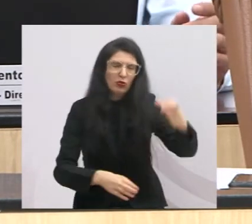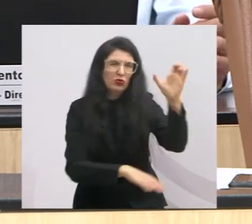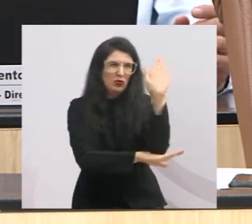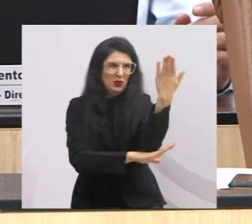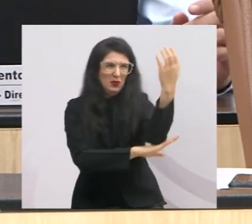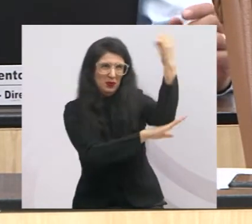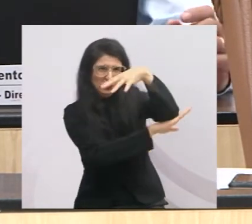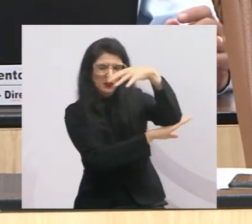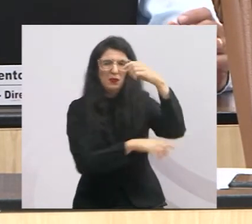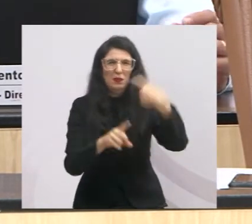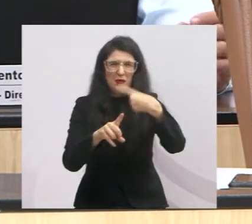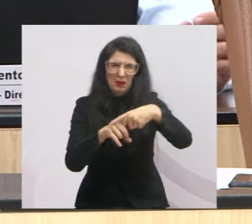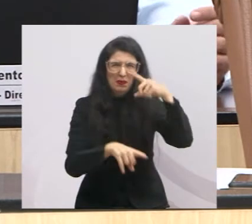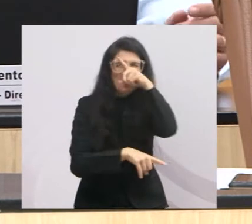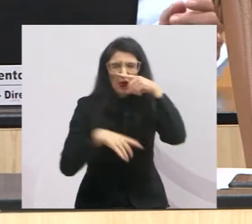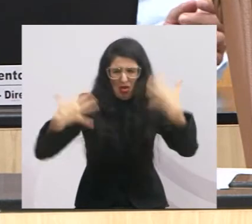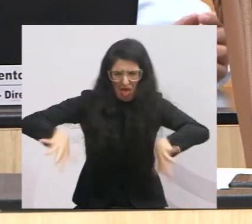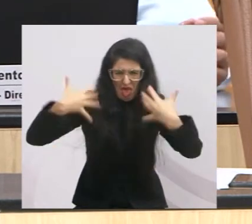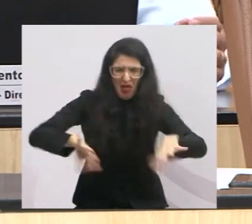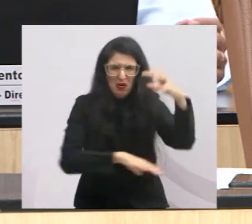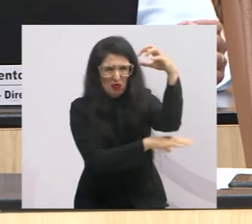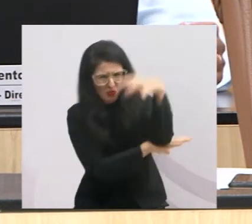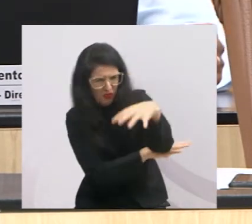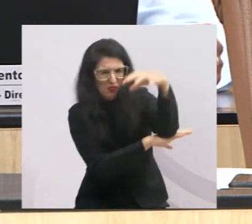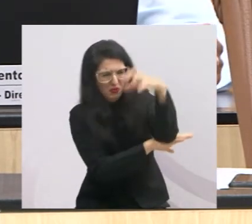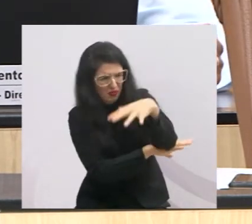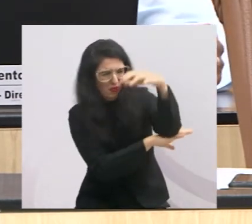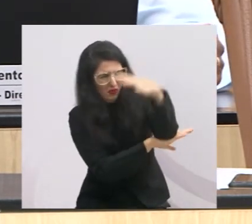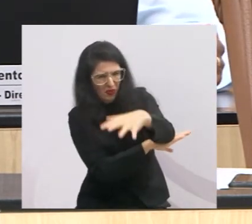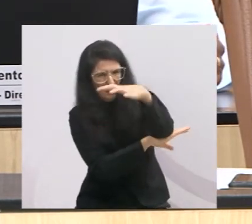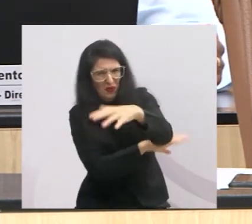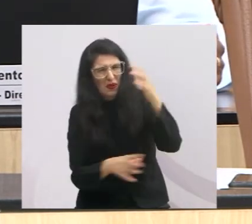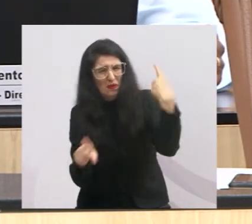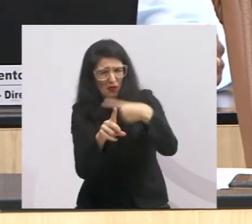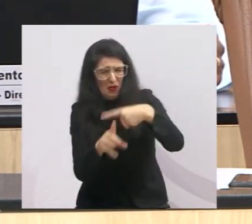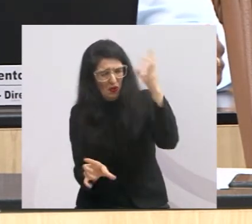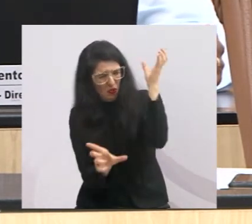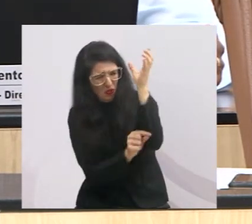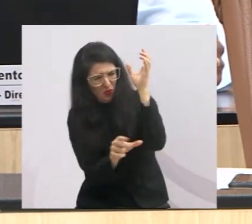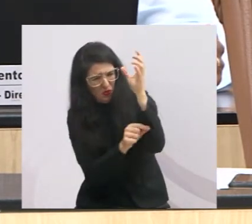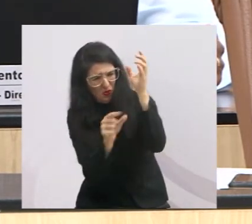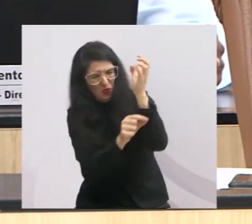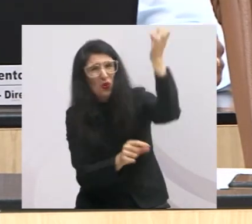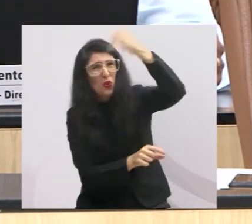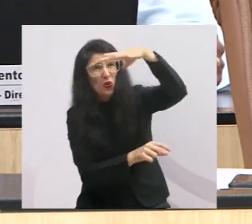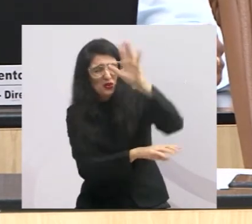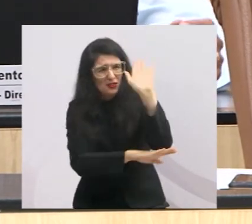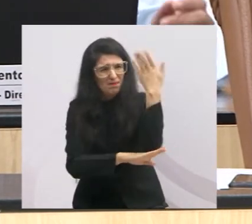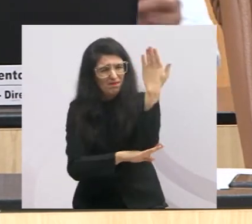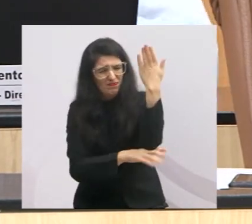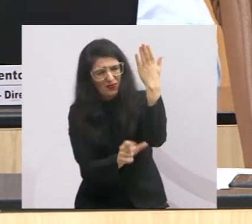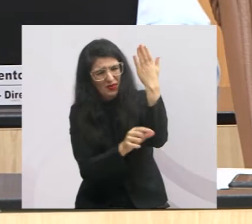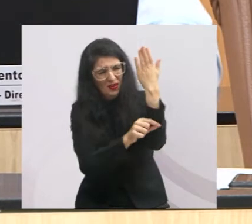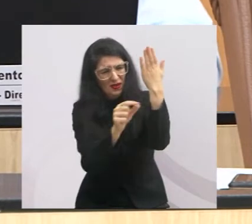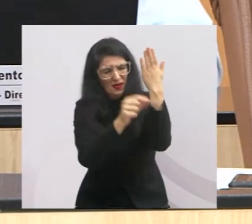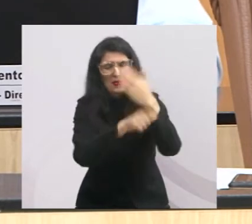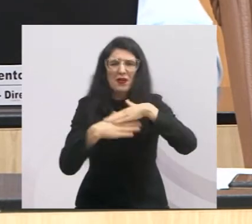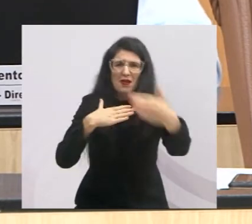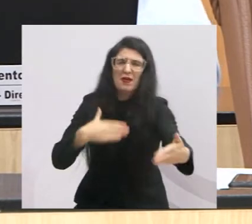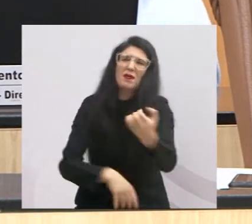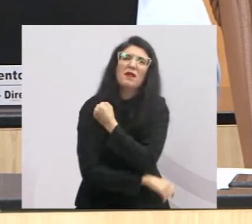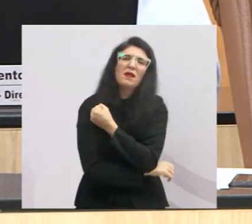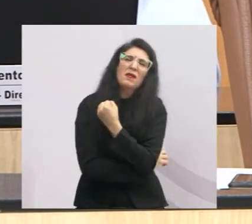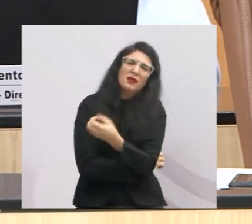todo mal contra vós por minha causa. Exultai e alegrai-vos, porque é grande a vossa recompensa